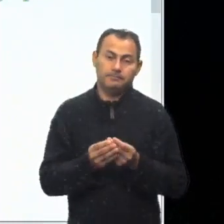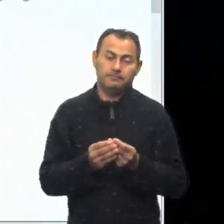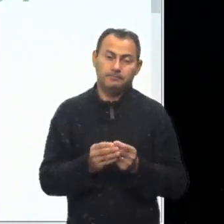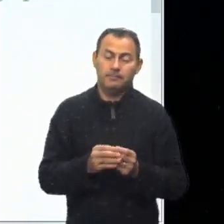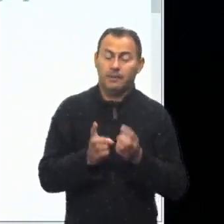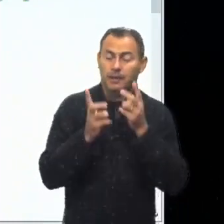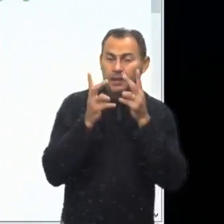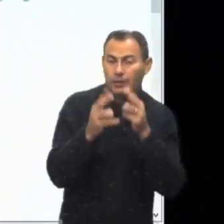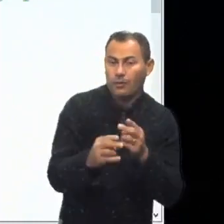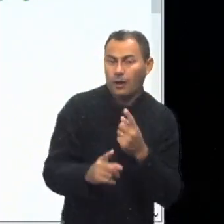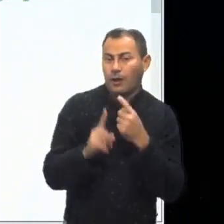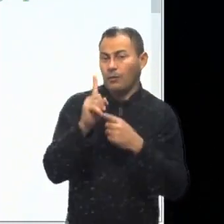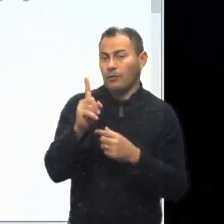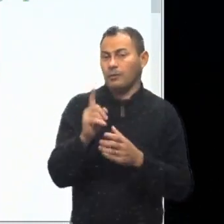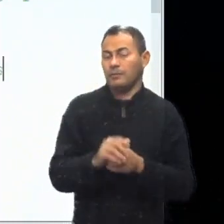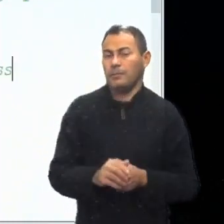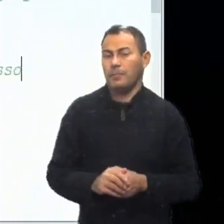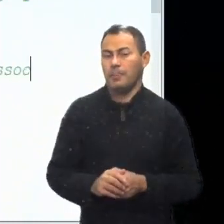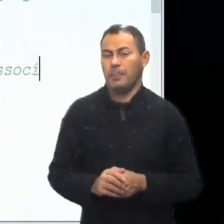é igual a 1,